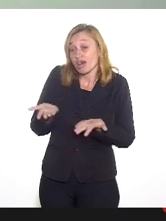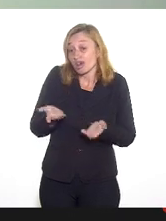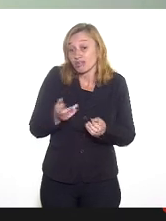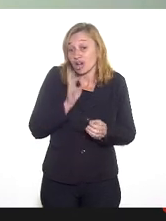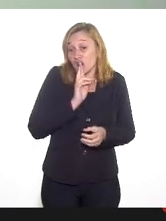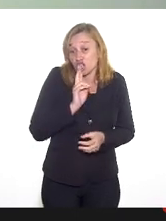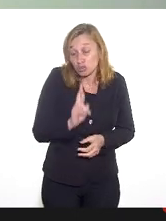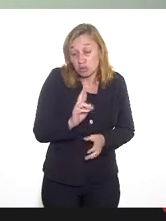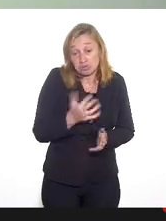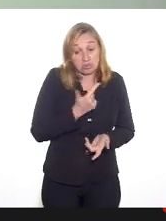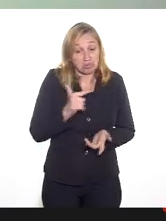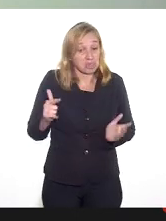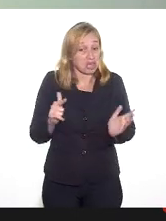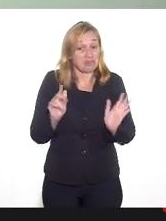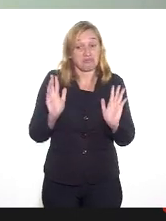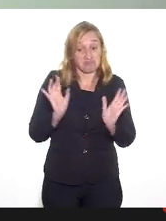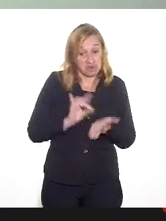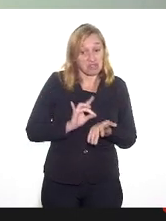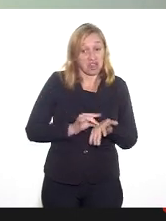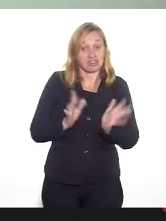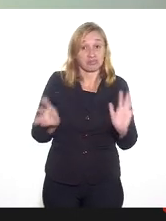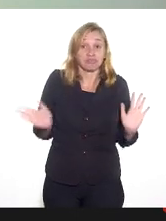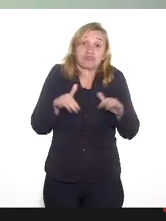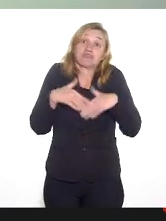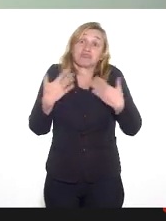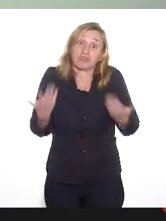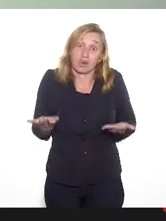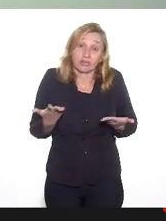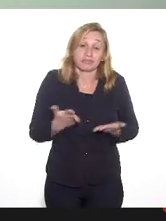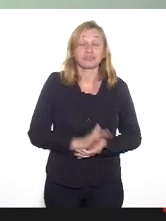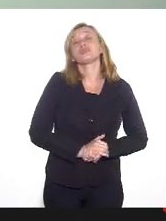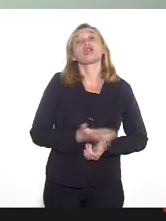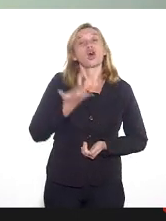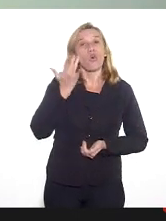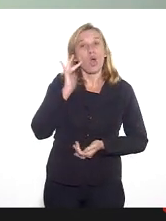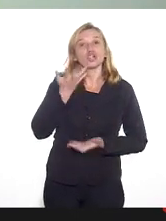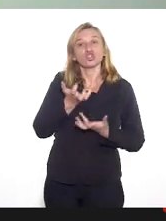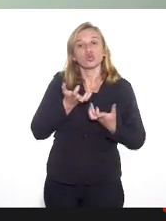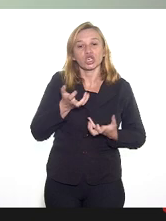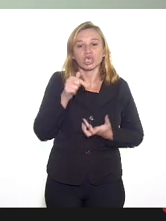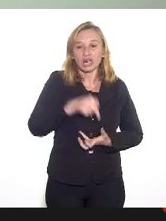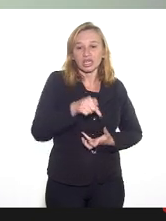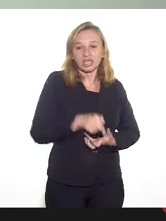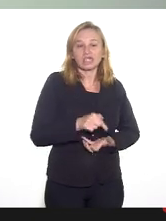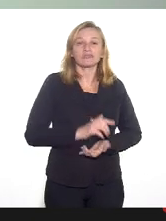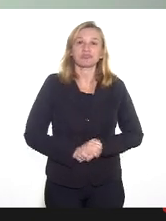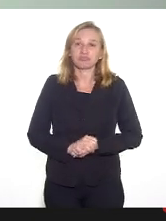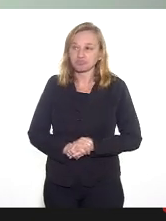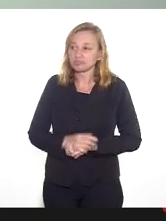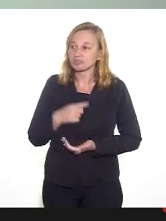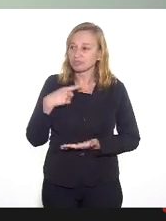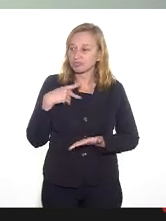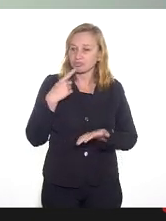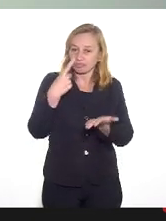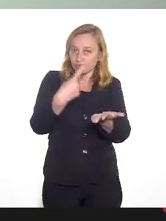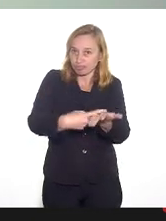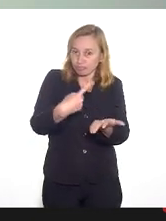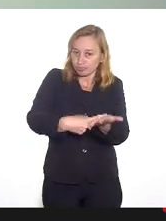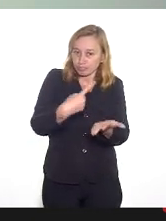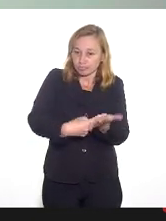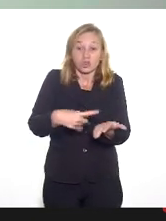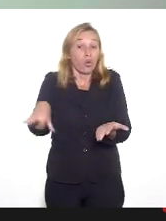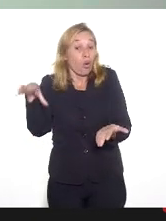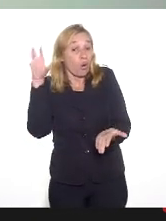Essa é a verdade, não tem resposta. Então, eu acho que eu queria aqui firmar, né, um acordo,